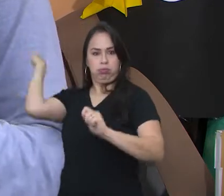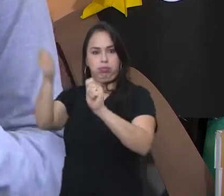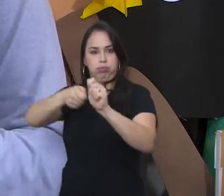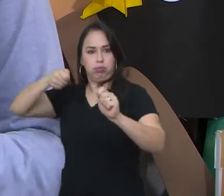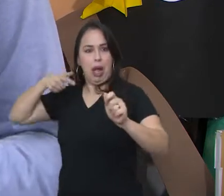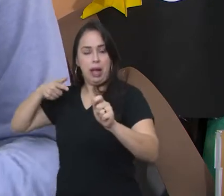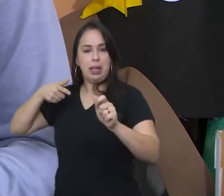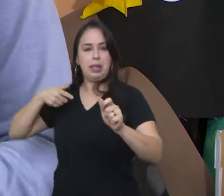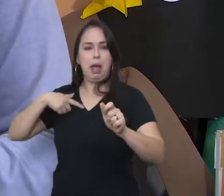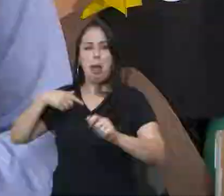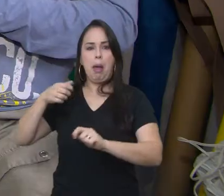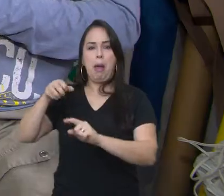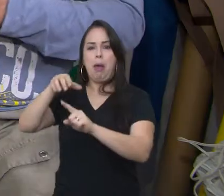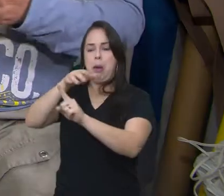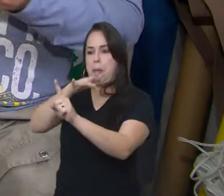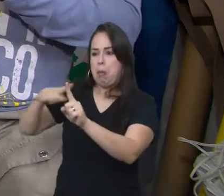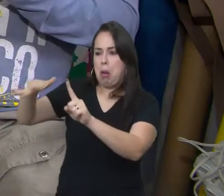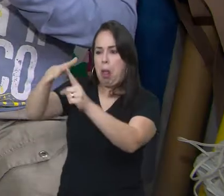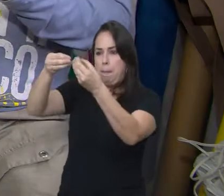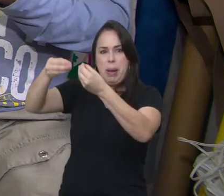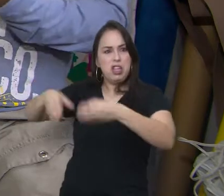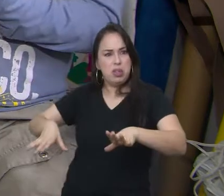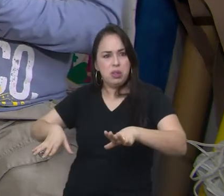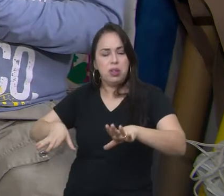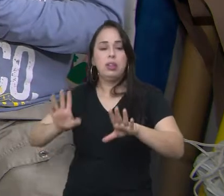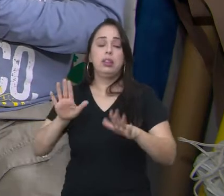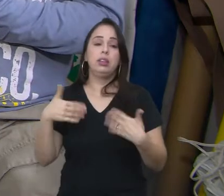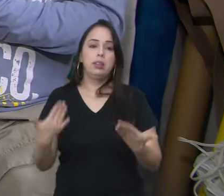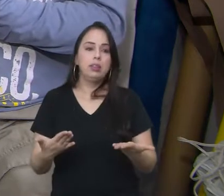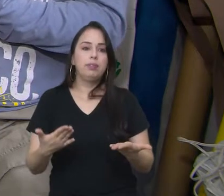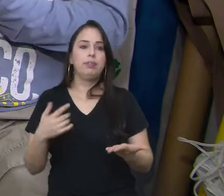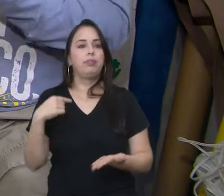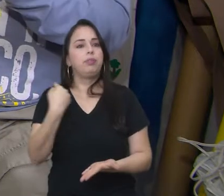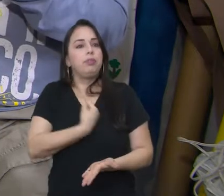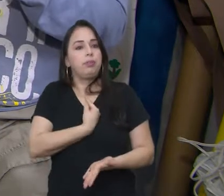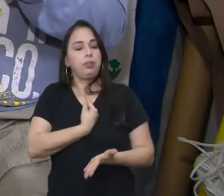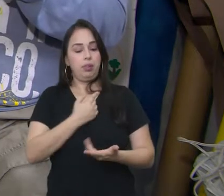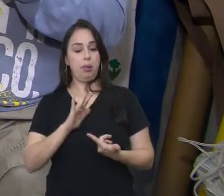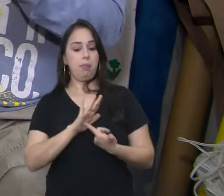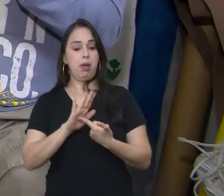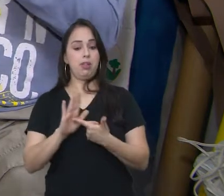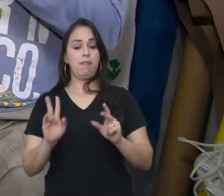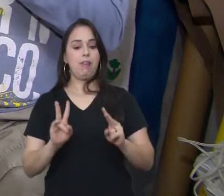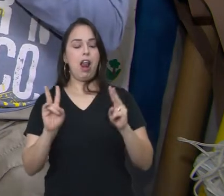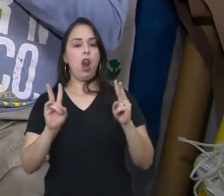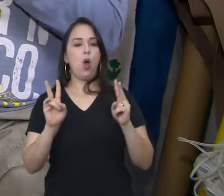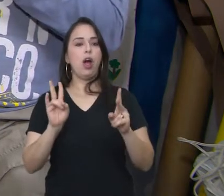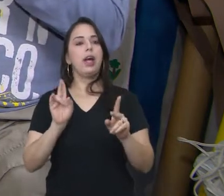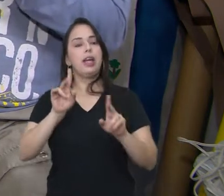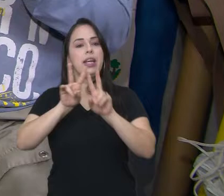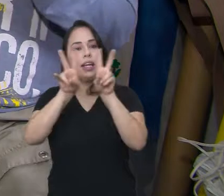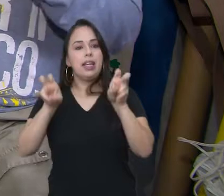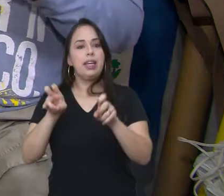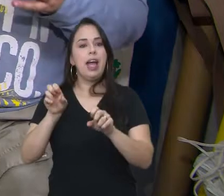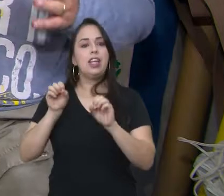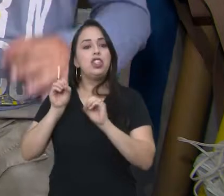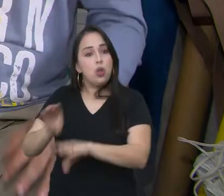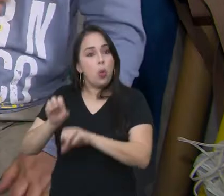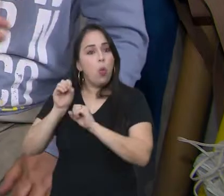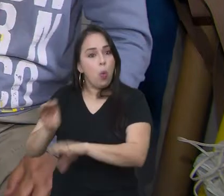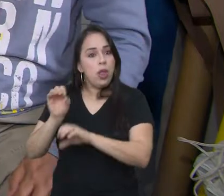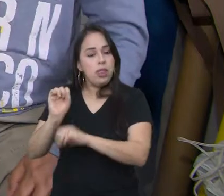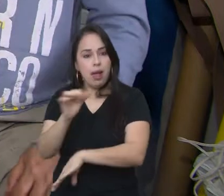também judiar do meio ambiente. Então a gente traz essas ideias que são... Vem um pouco esse lado filosófico